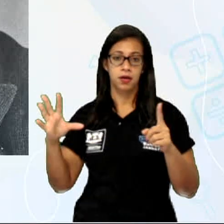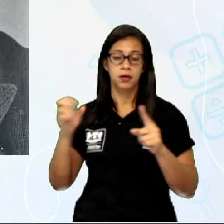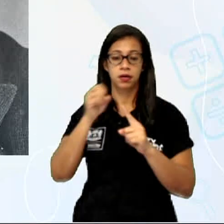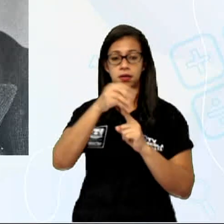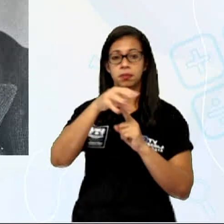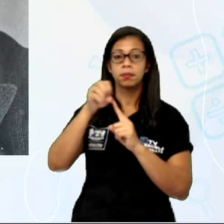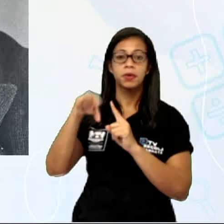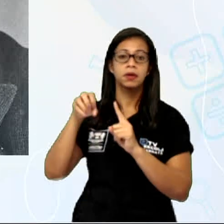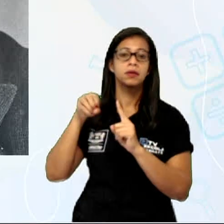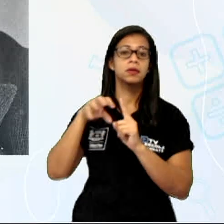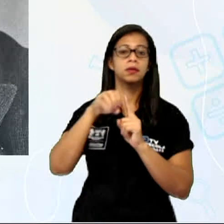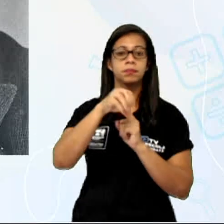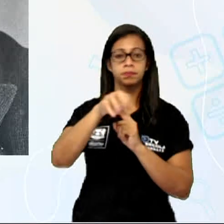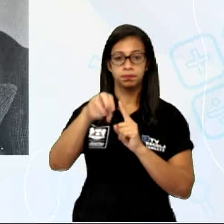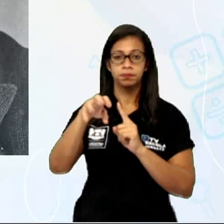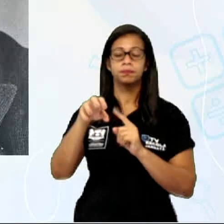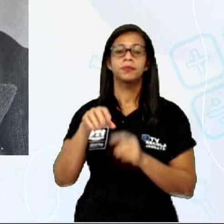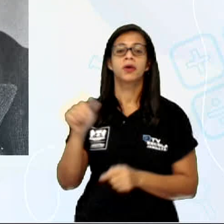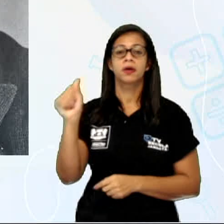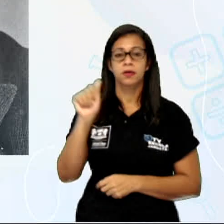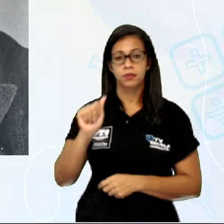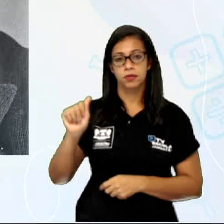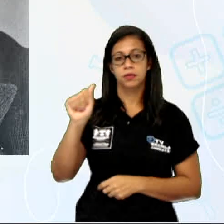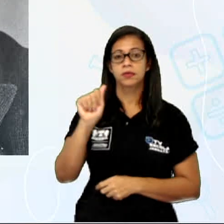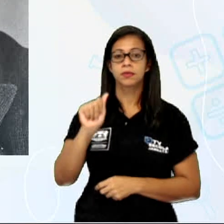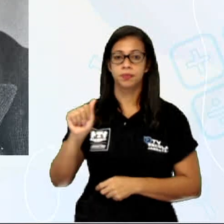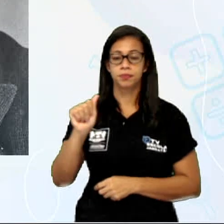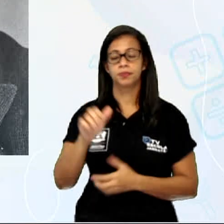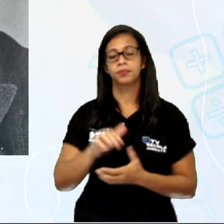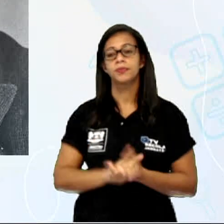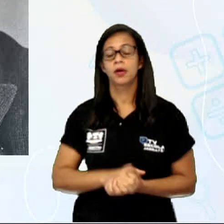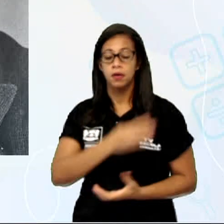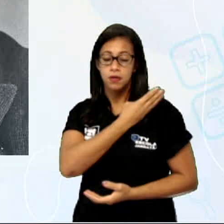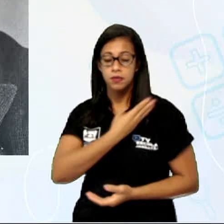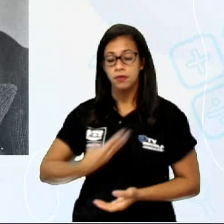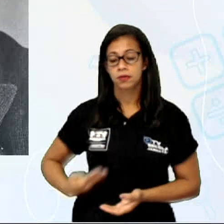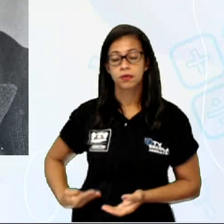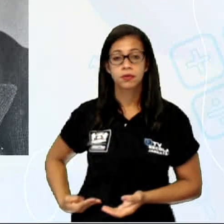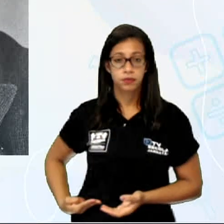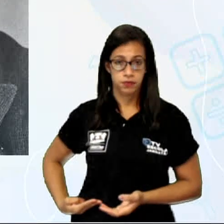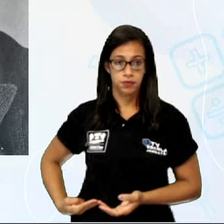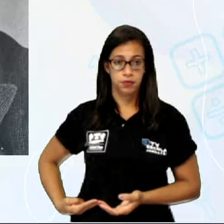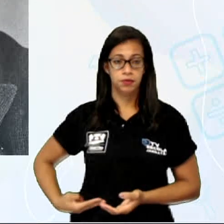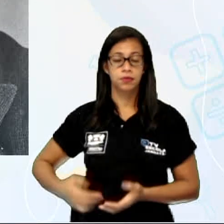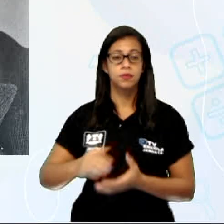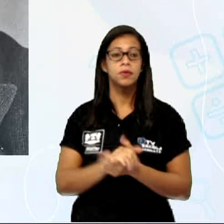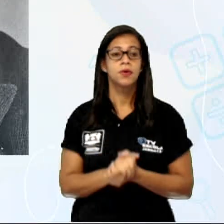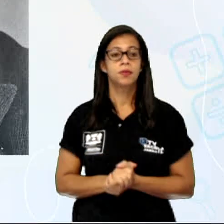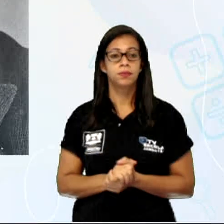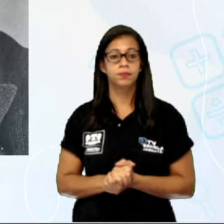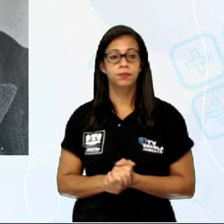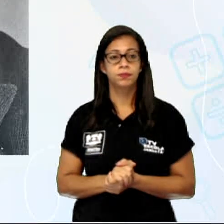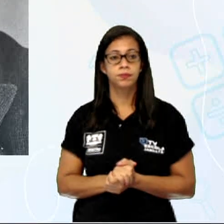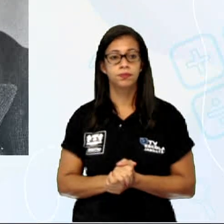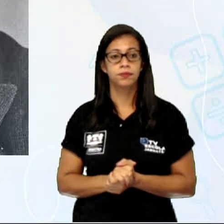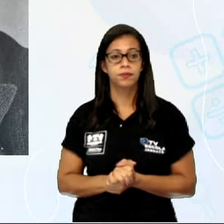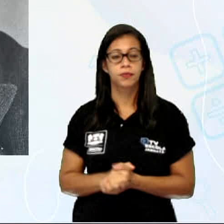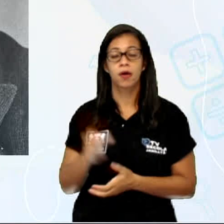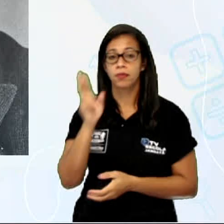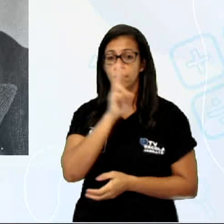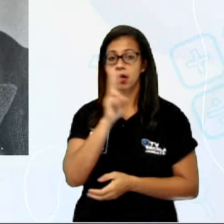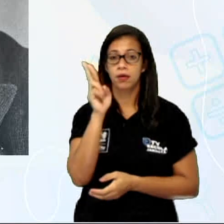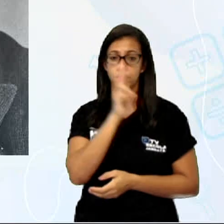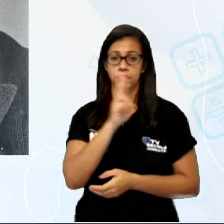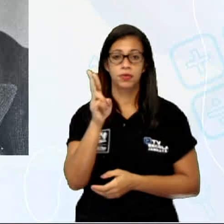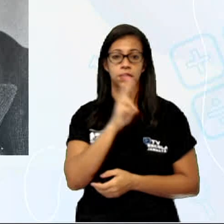associação. No entanto, o governo decidiu manter a Rússia na Primeira Guerra Mundial, transferindo a insatisfação popular para